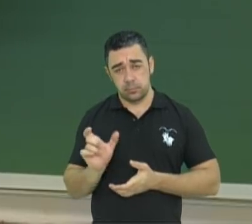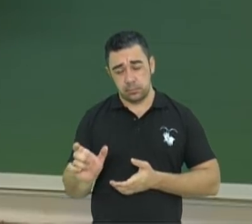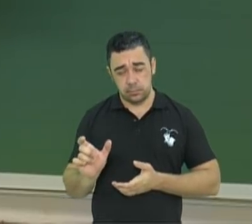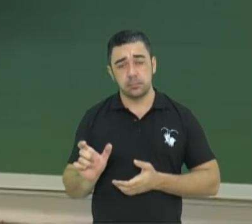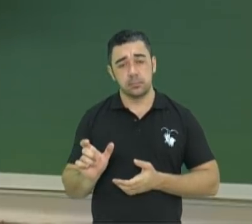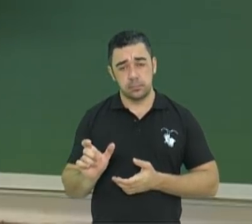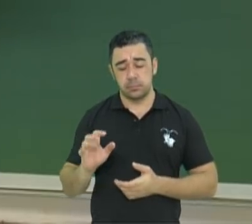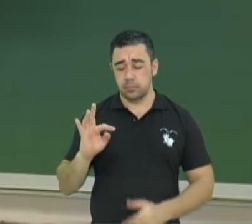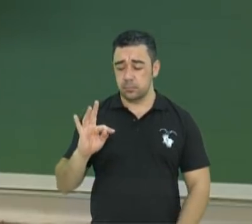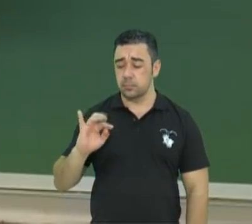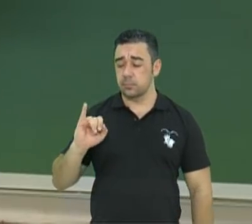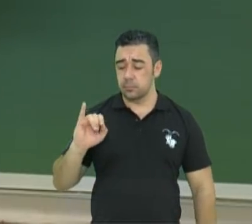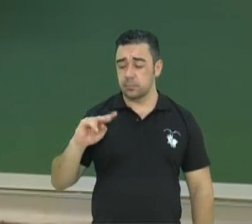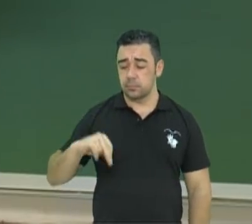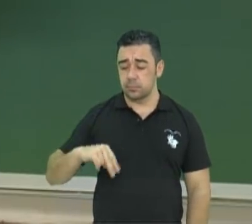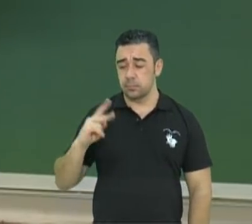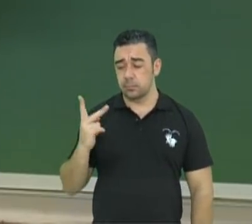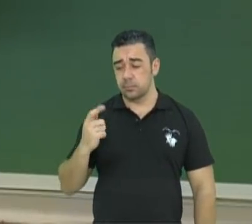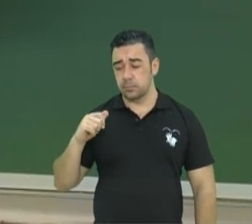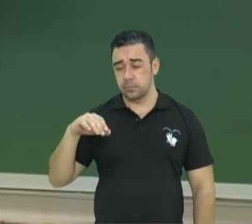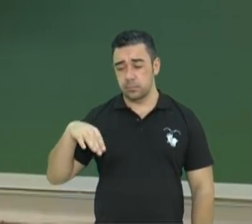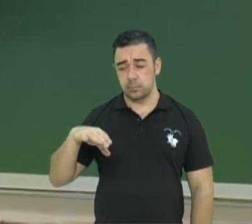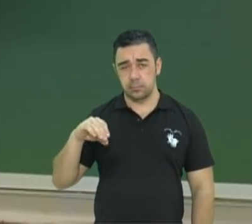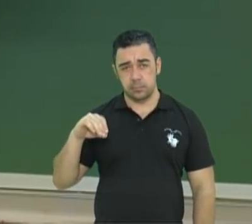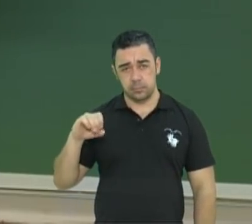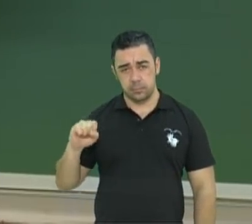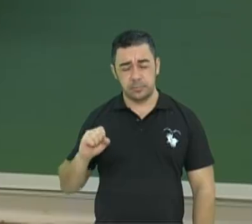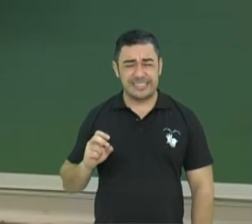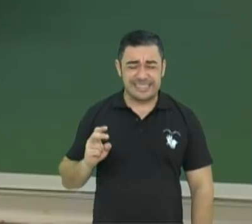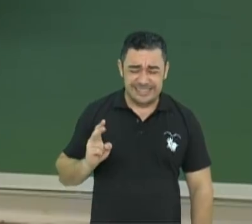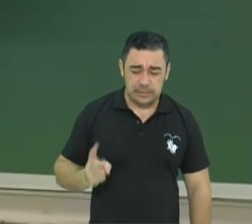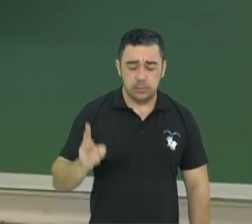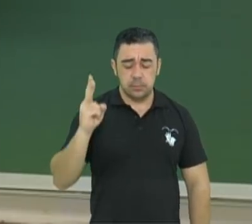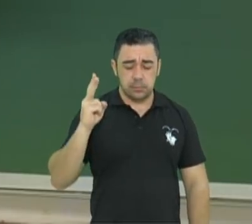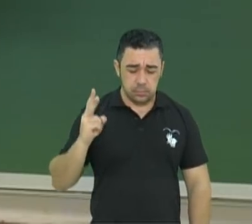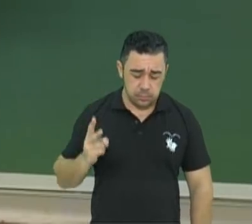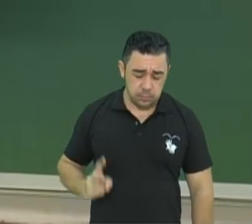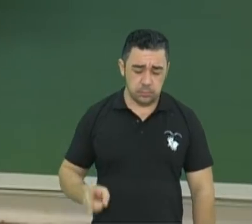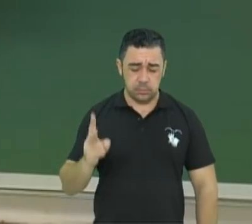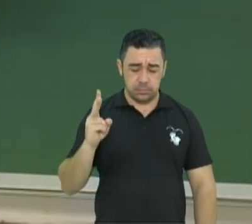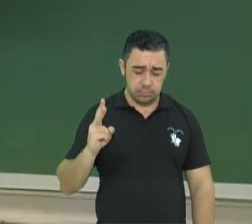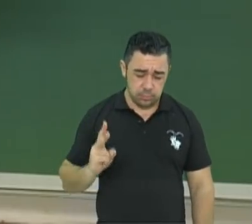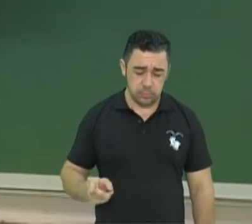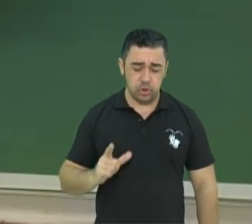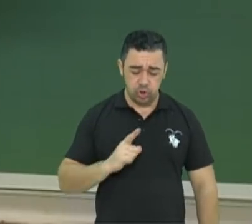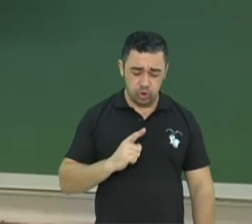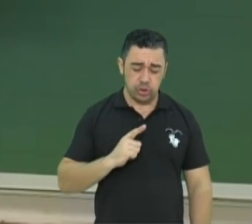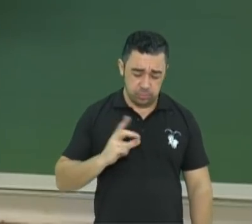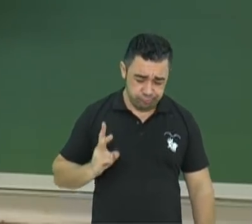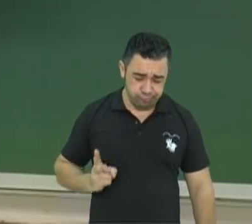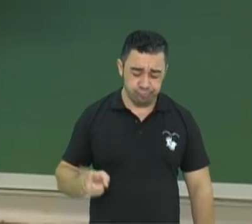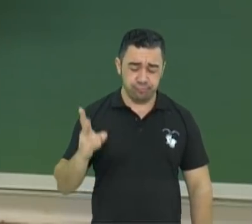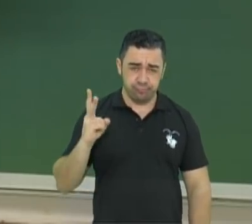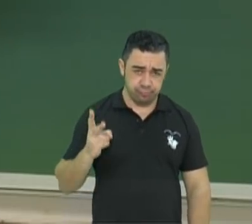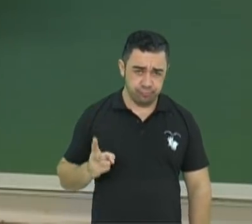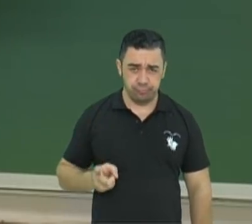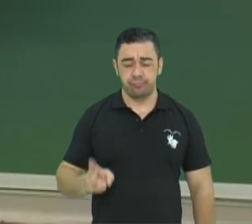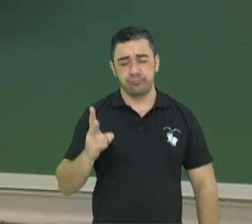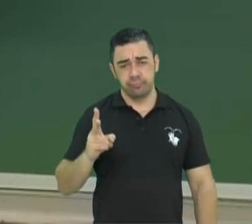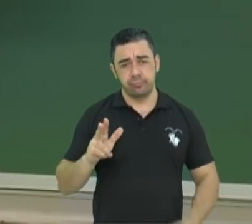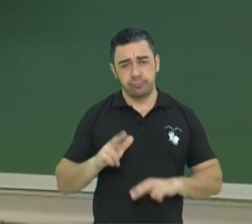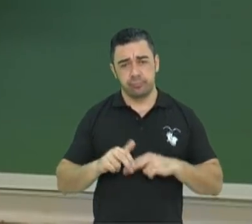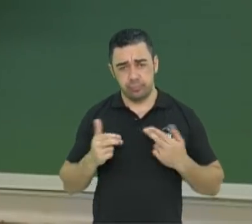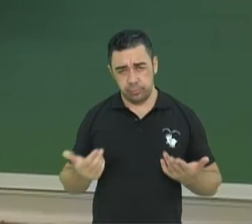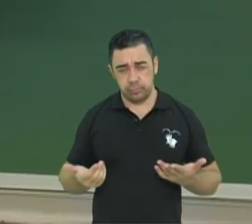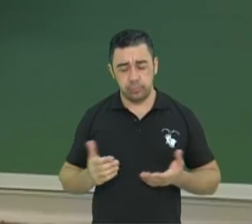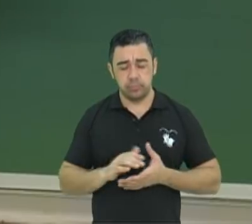3, tínhamos, né? Nós tínhamos sempre de acordar cedo, né? Então, tínhamos, é uma ação constante,